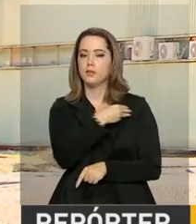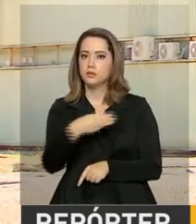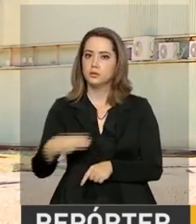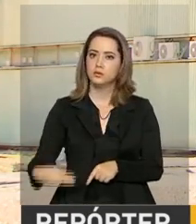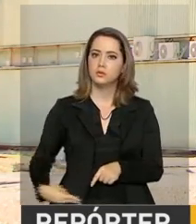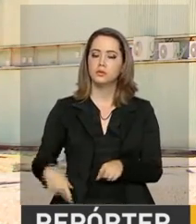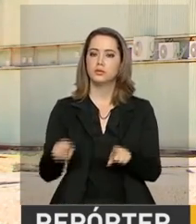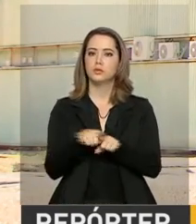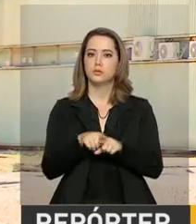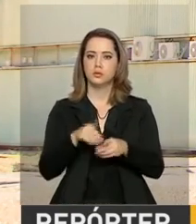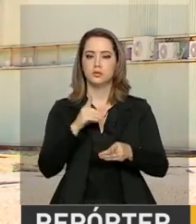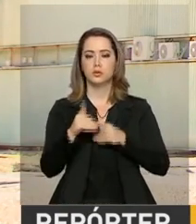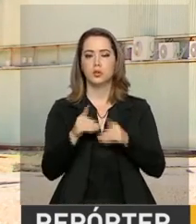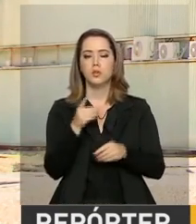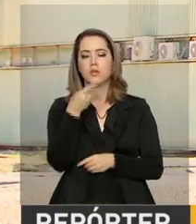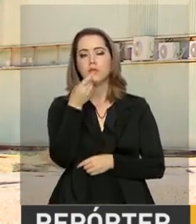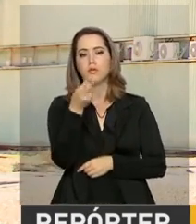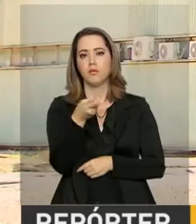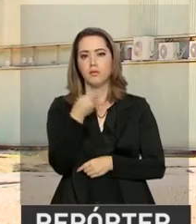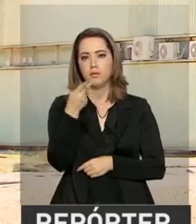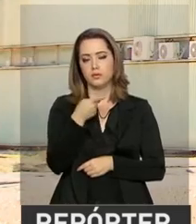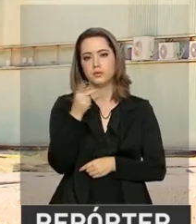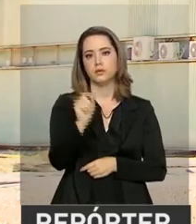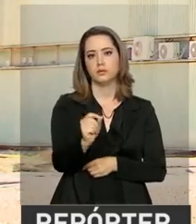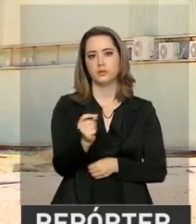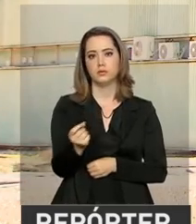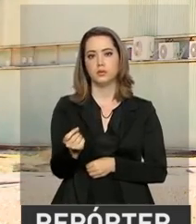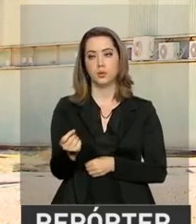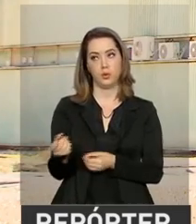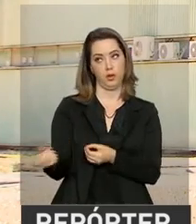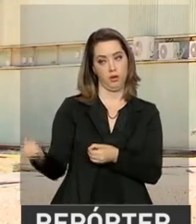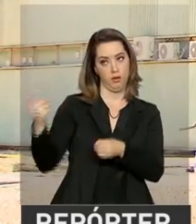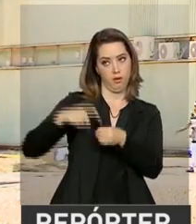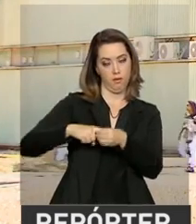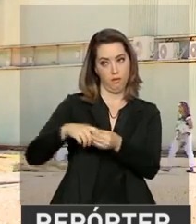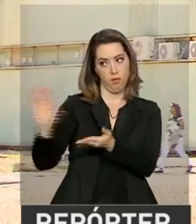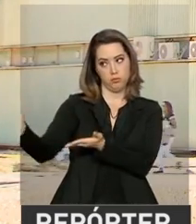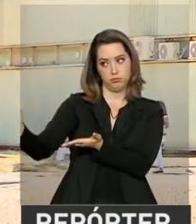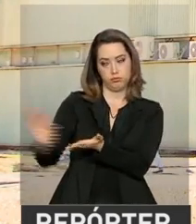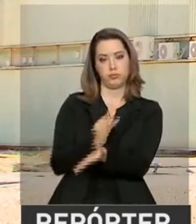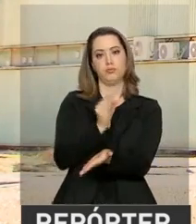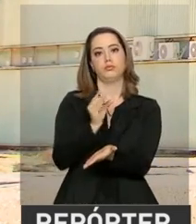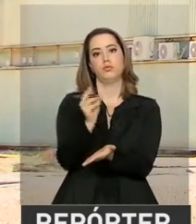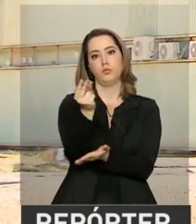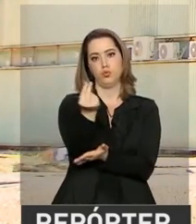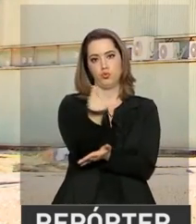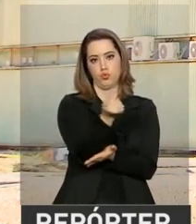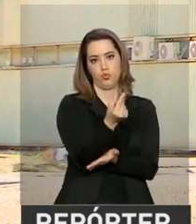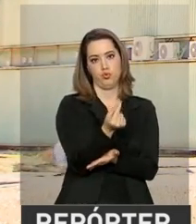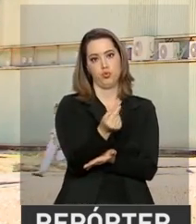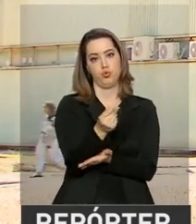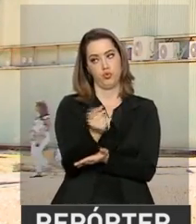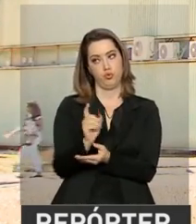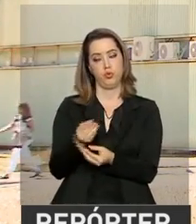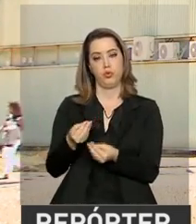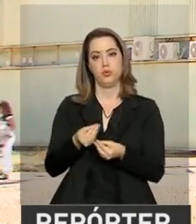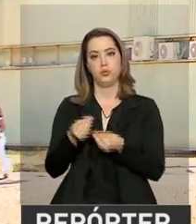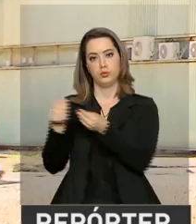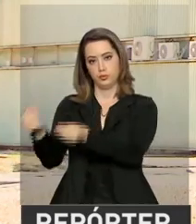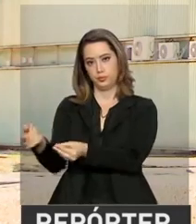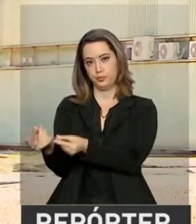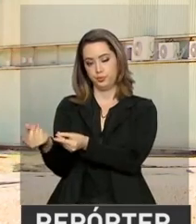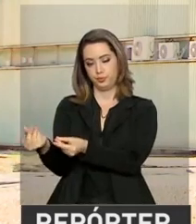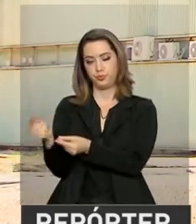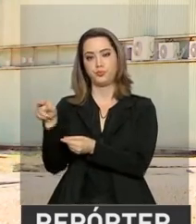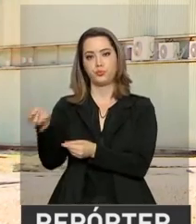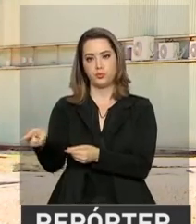janeiro para a repatriação de recursos enviados ao exterior e que não foram declarados pelo contribuinte. Com o programa, eles teriam